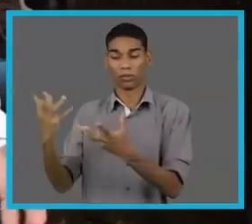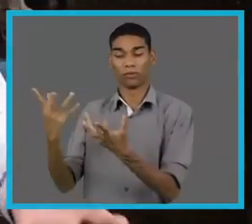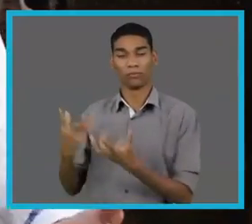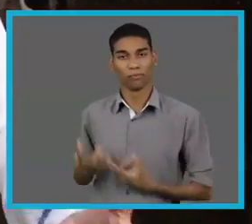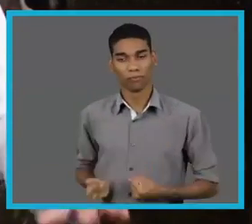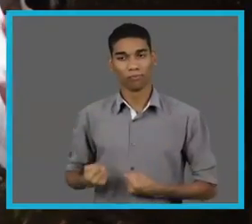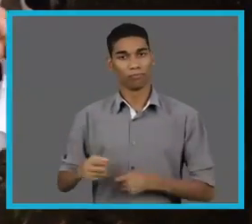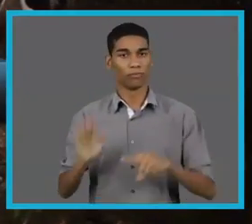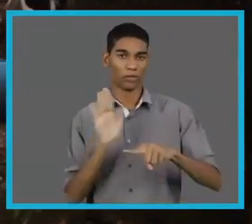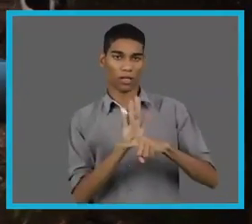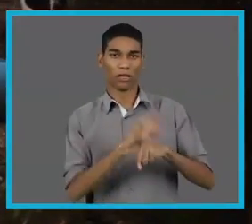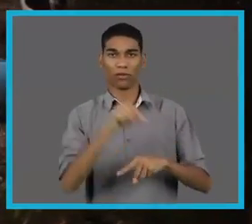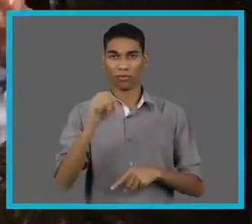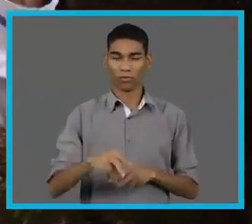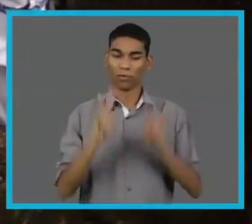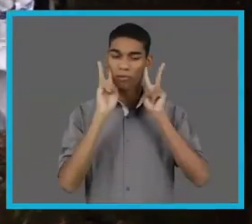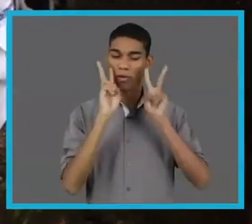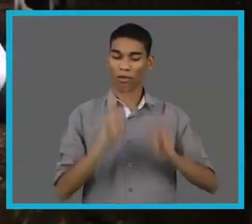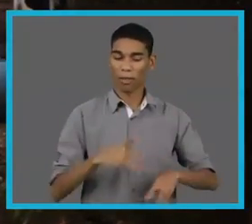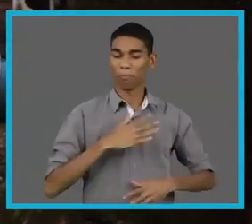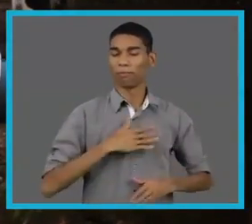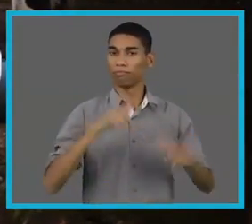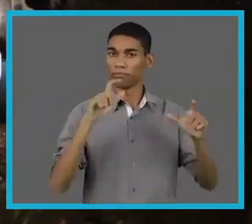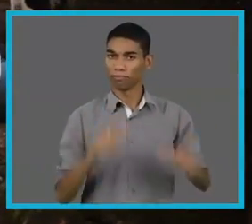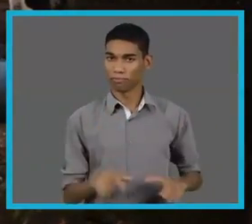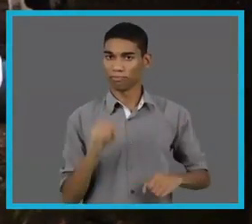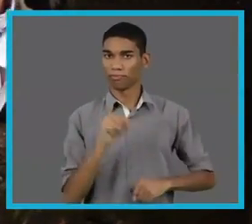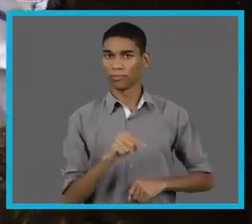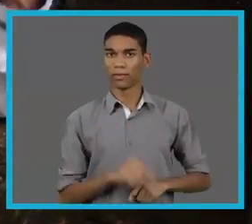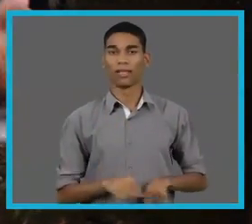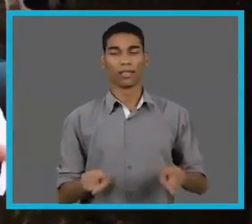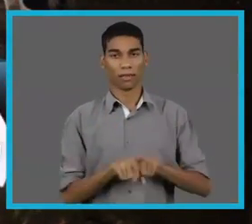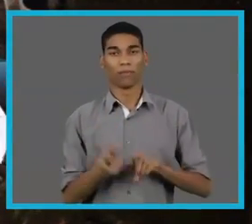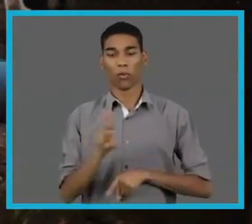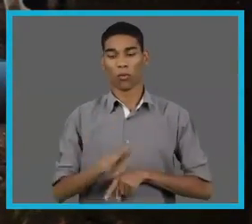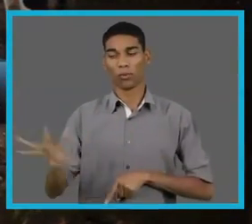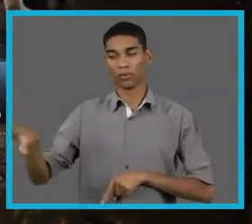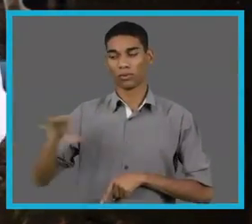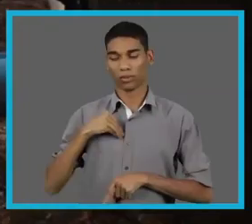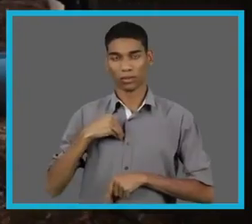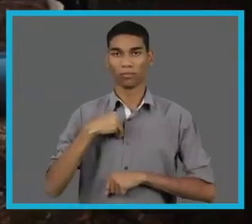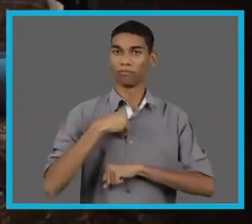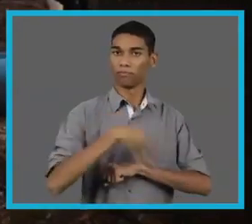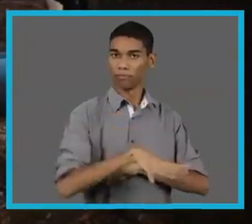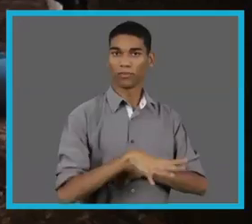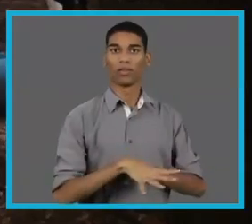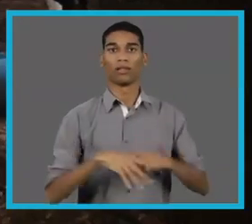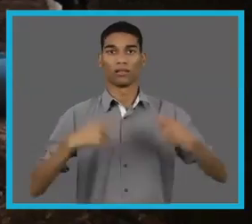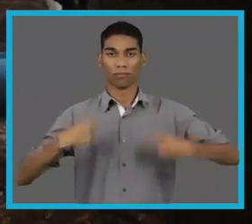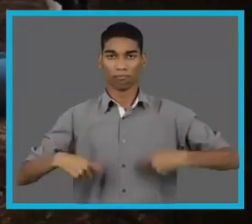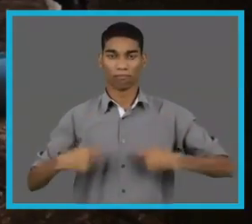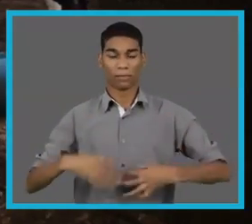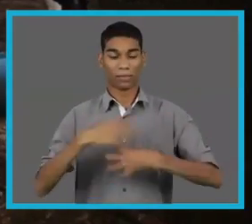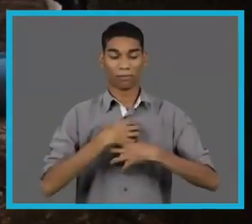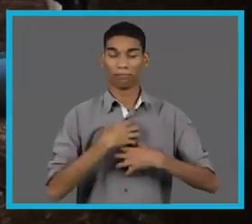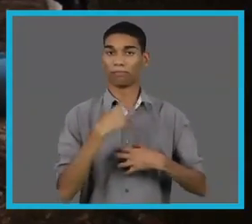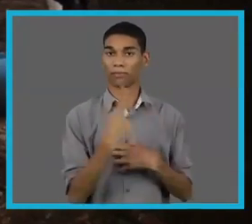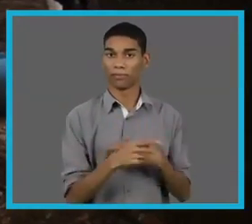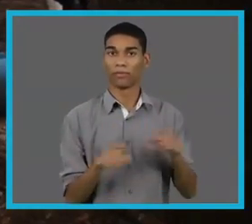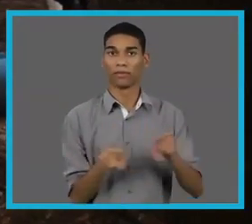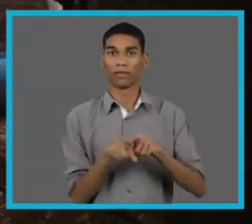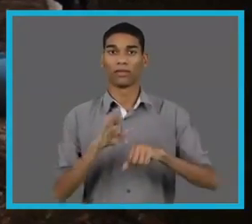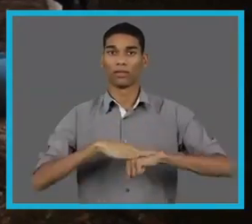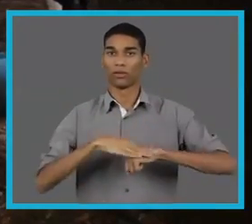eu posso buscar como referência, olhar para a minha propriedade e utilizar? Depende muito da atitude, do